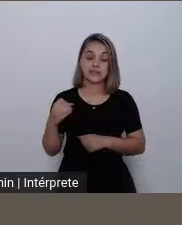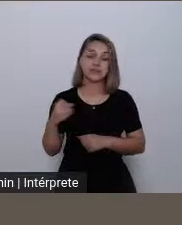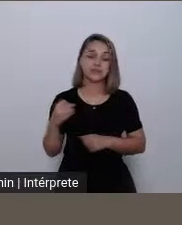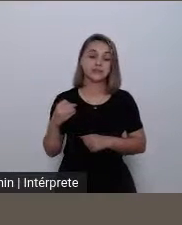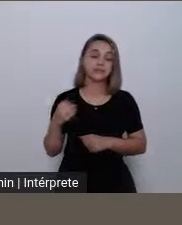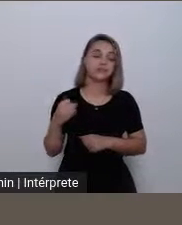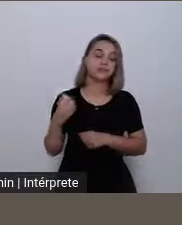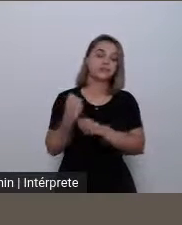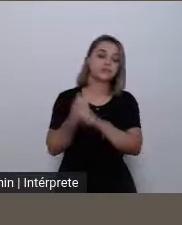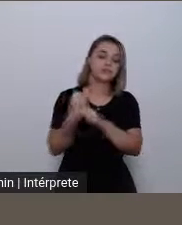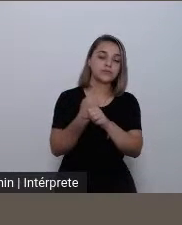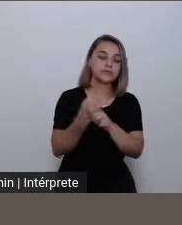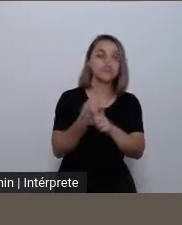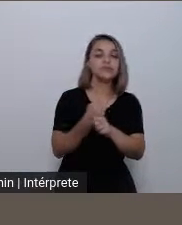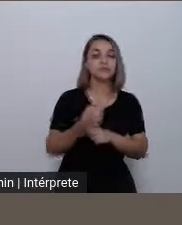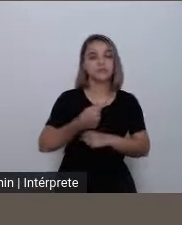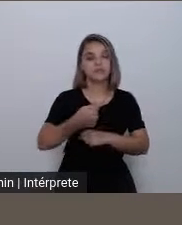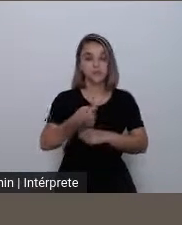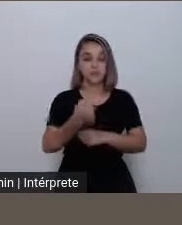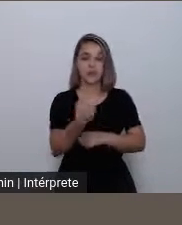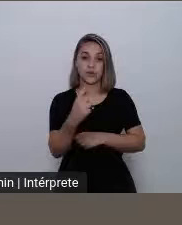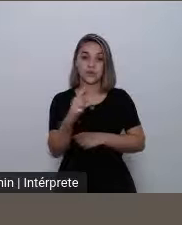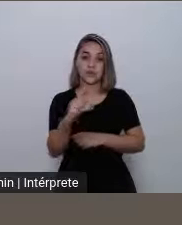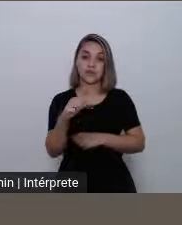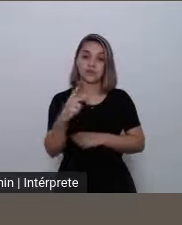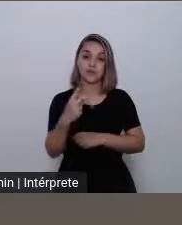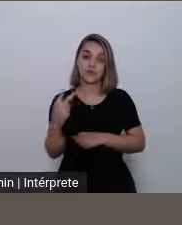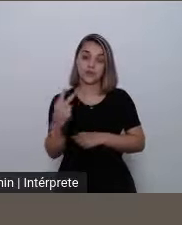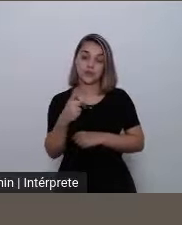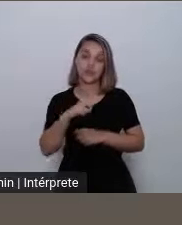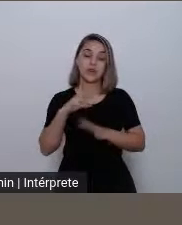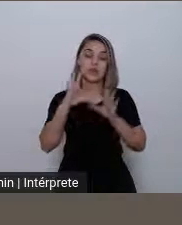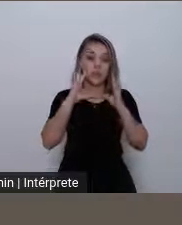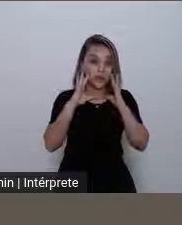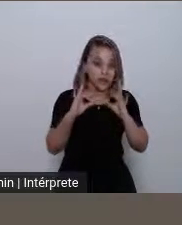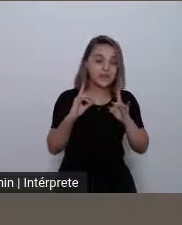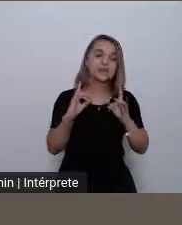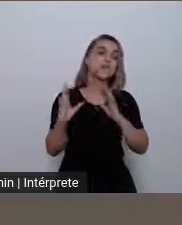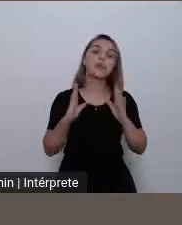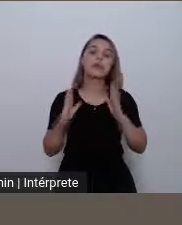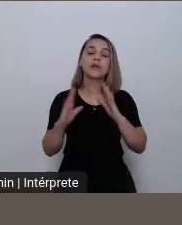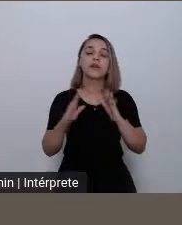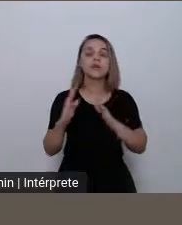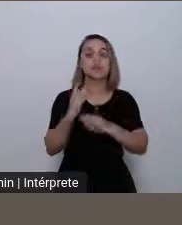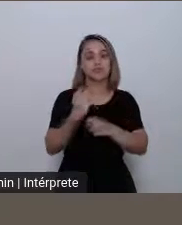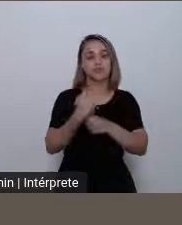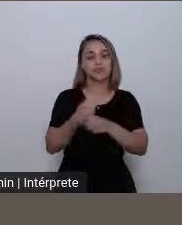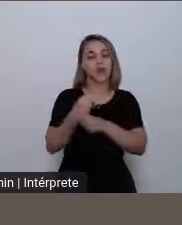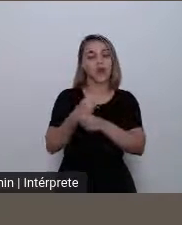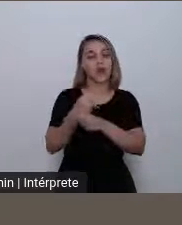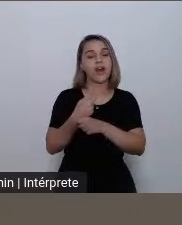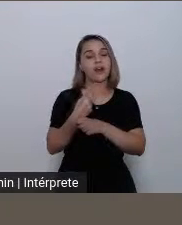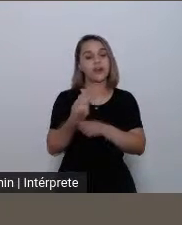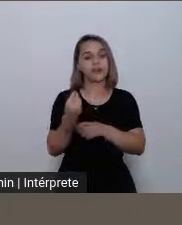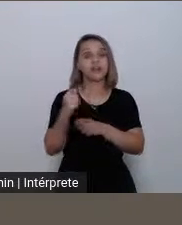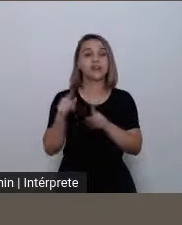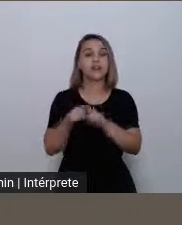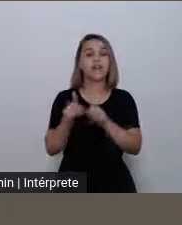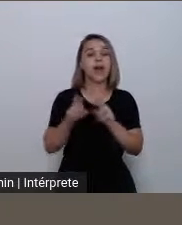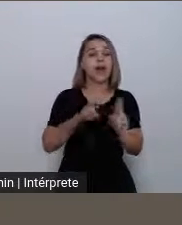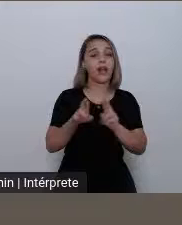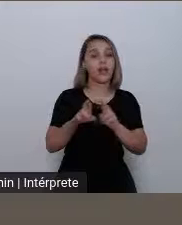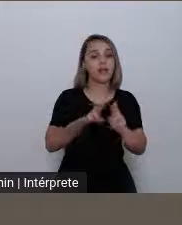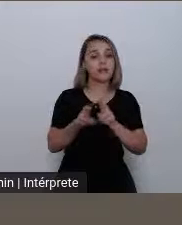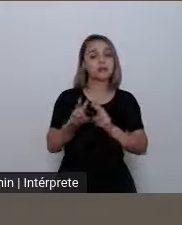que vem, eu decidi me concentrar no período dos anos 20, embora a relação do Oswald com a